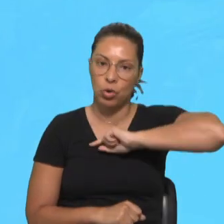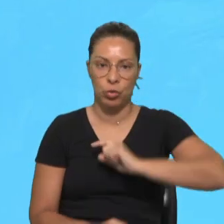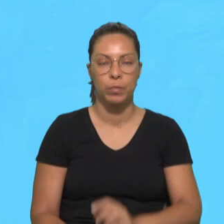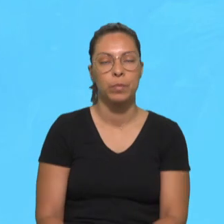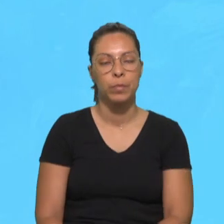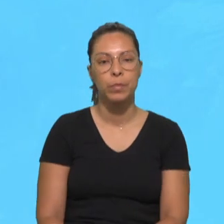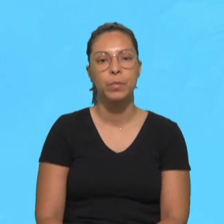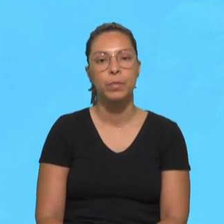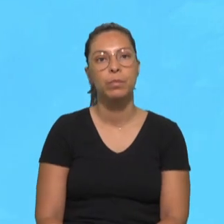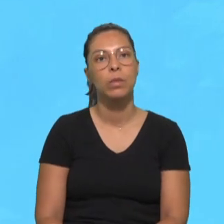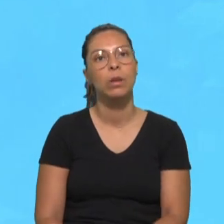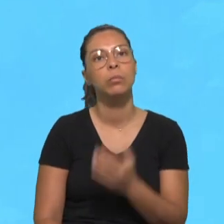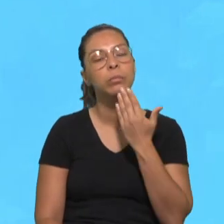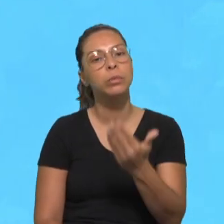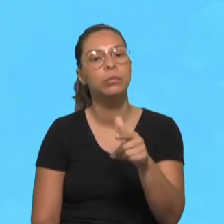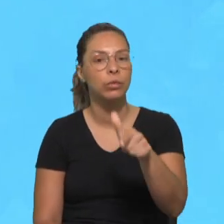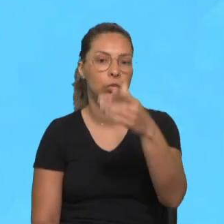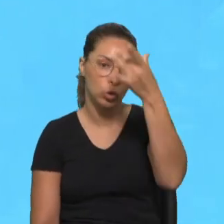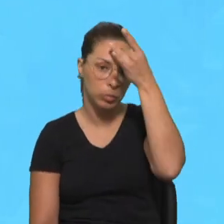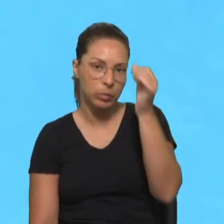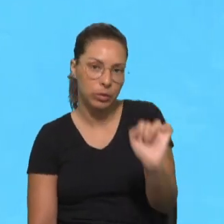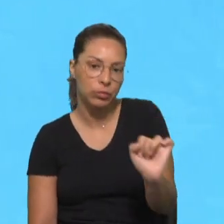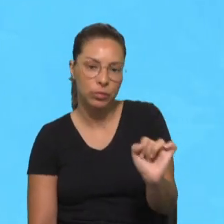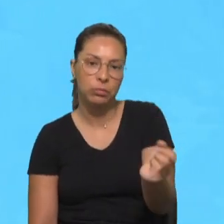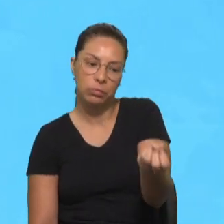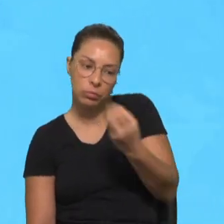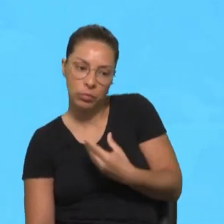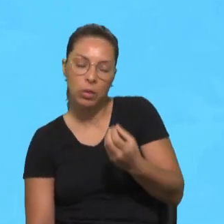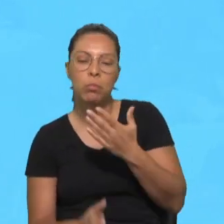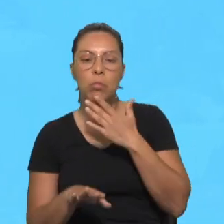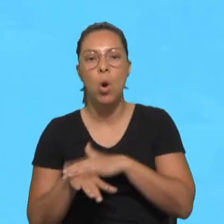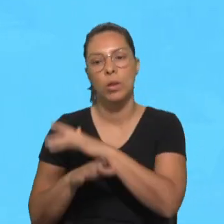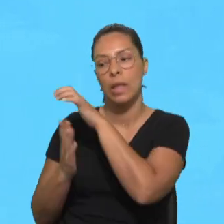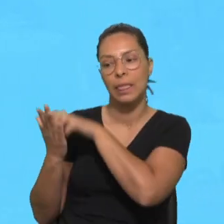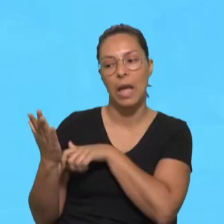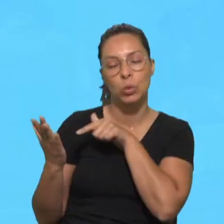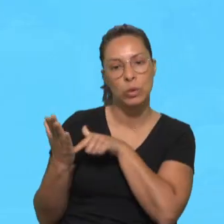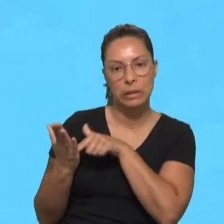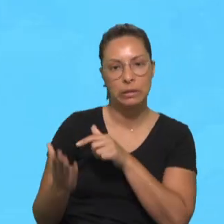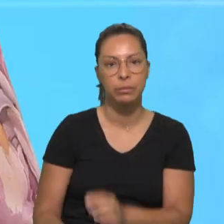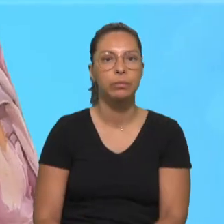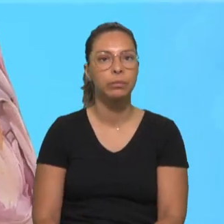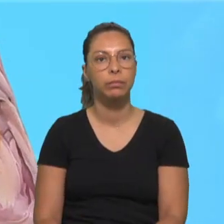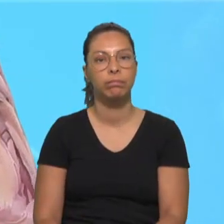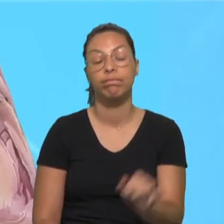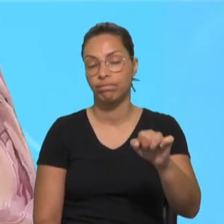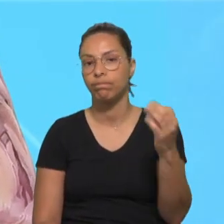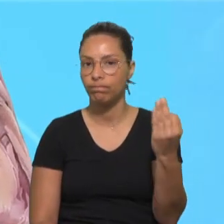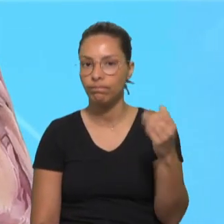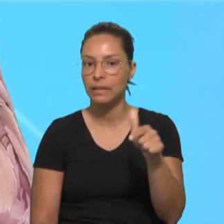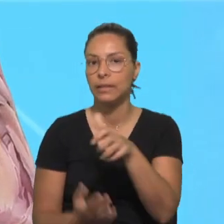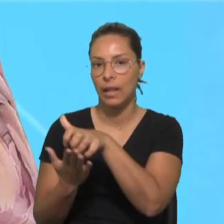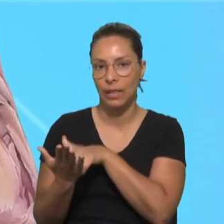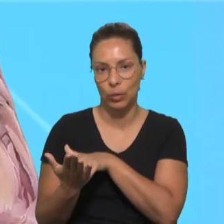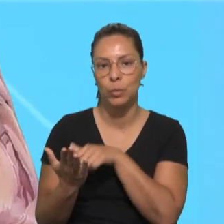pedia também a sua leitura, o seu olhar e, pergunto também a forma como se relaciona com esta leitura. Sim, de facto toda